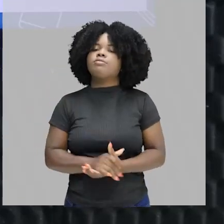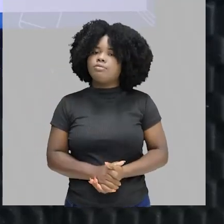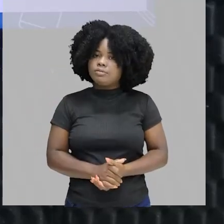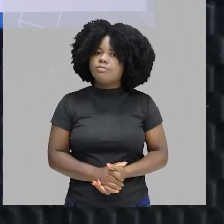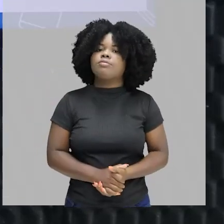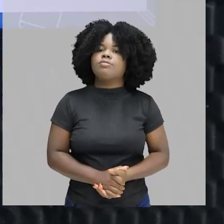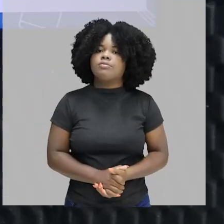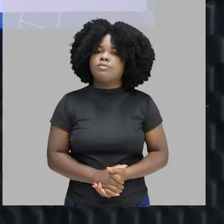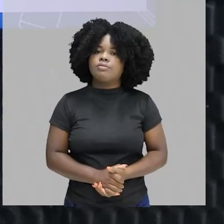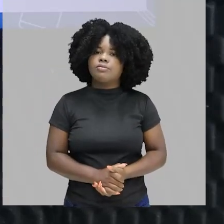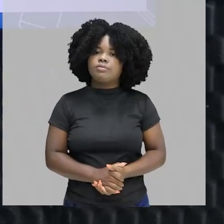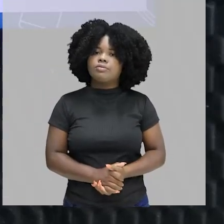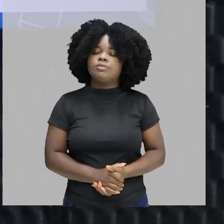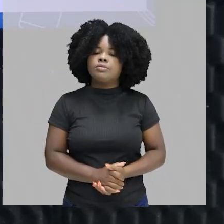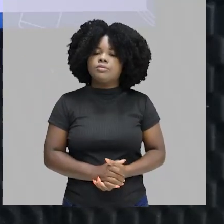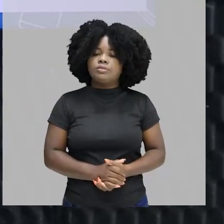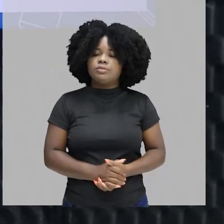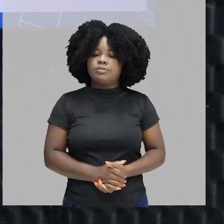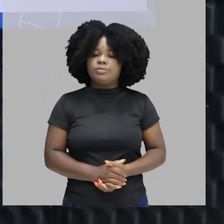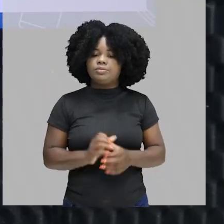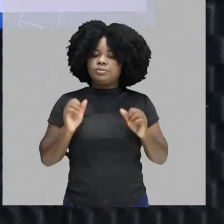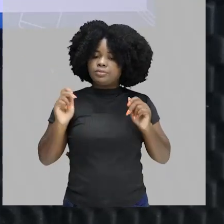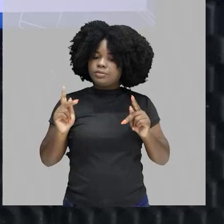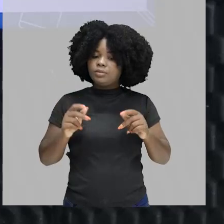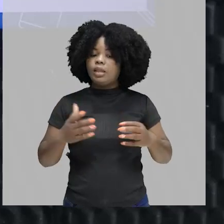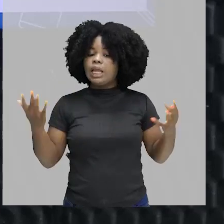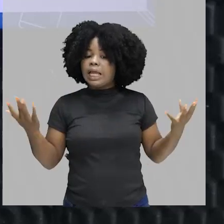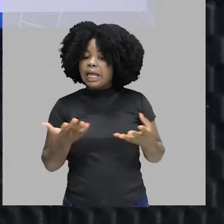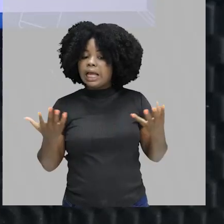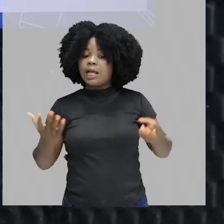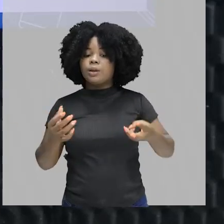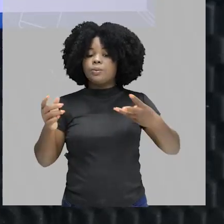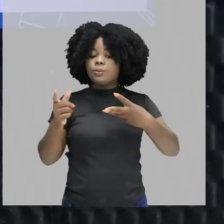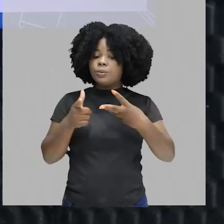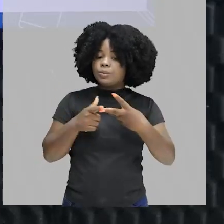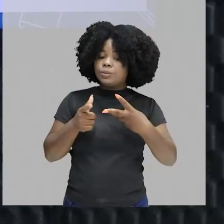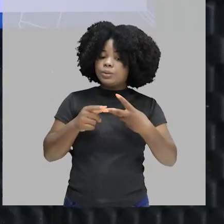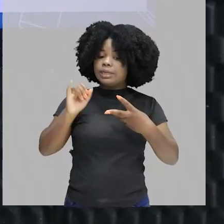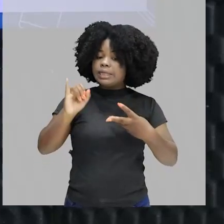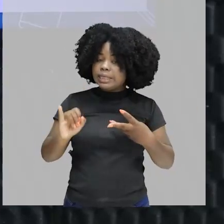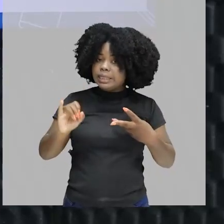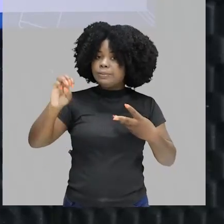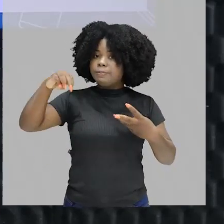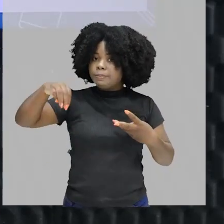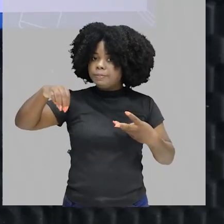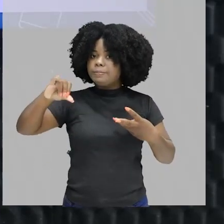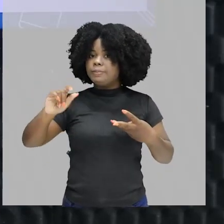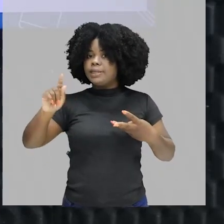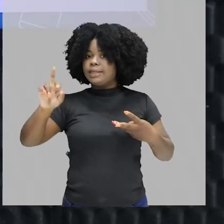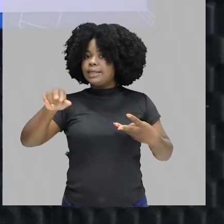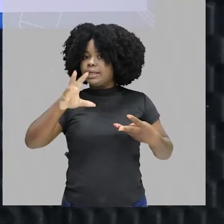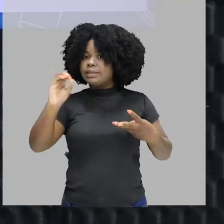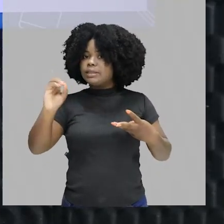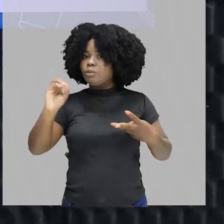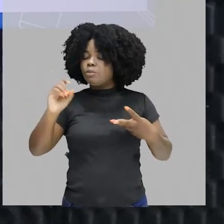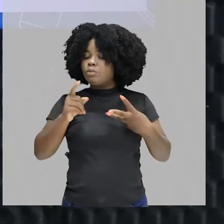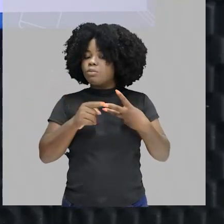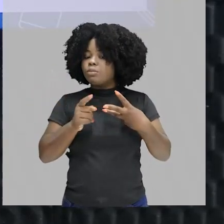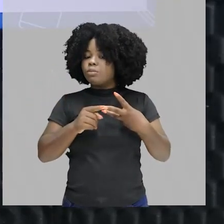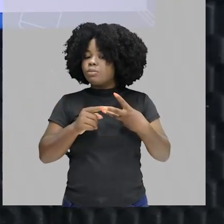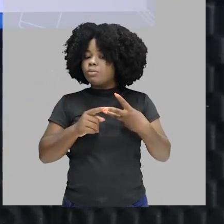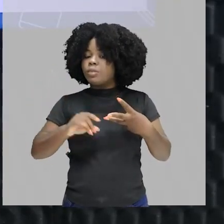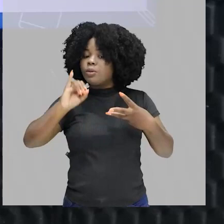se movimenta dentro de um mesmo território. Agora, imigração. Galera, a dica é pegar o